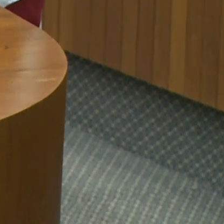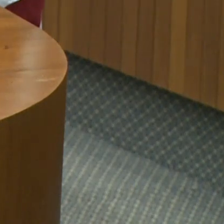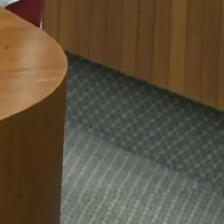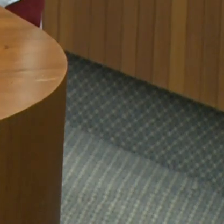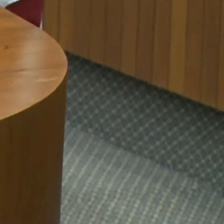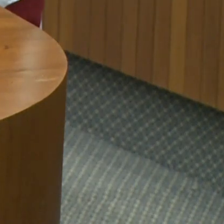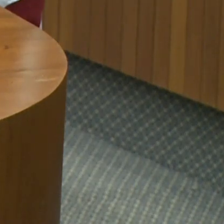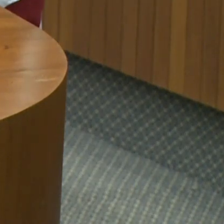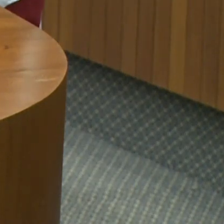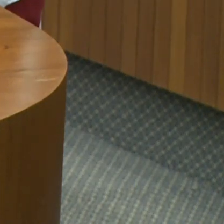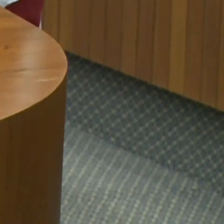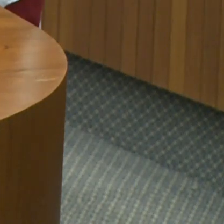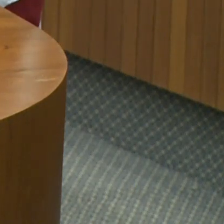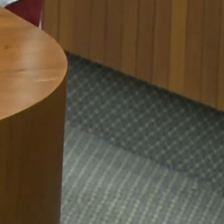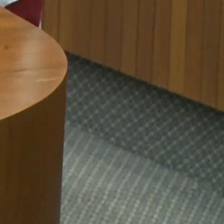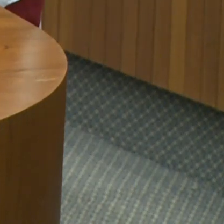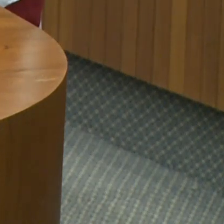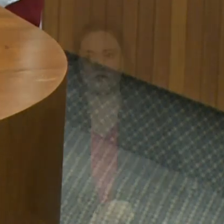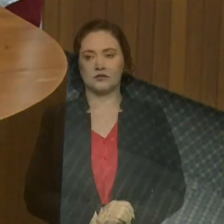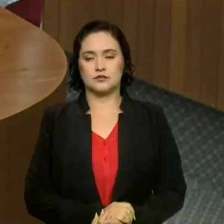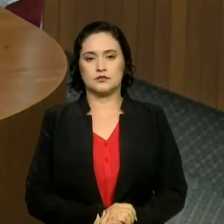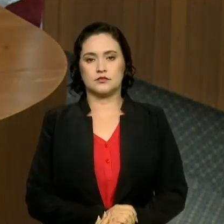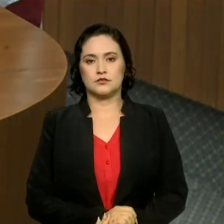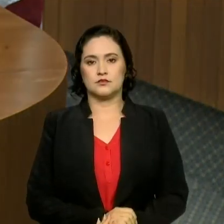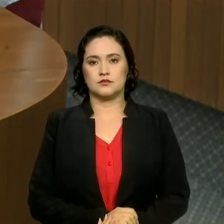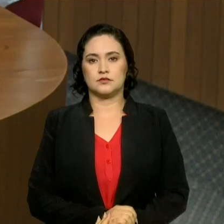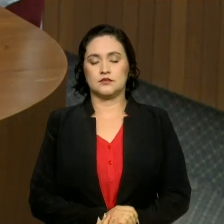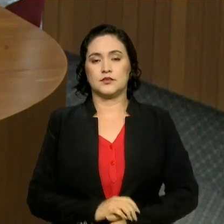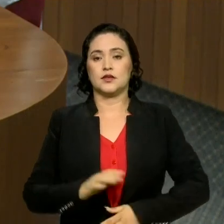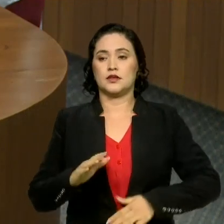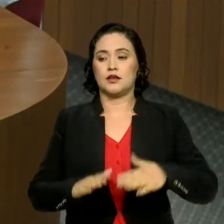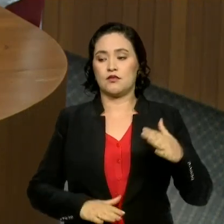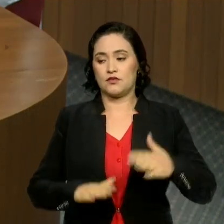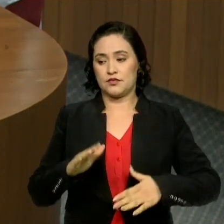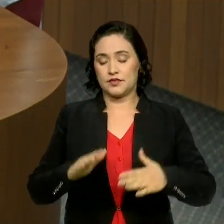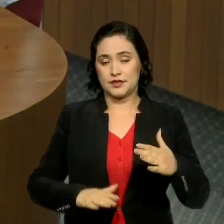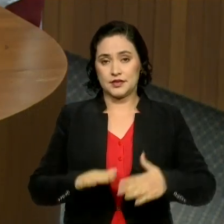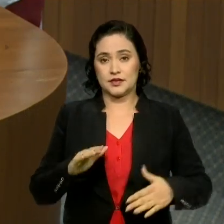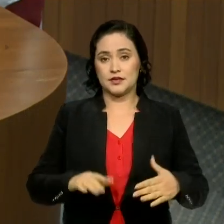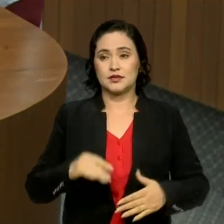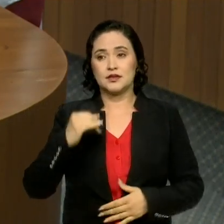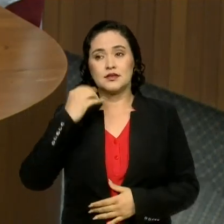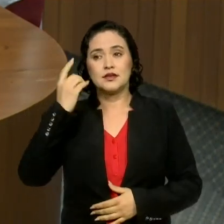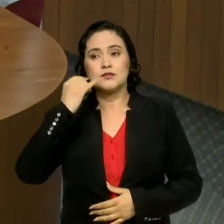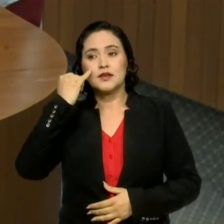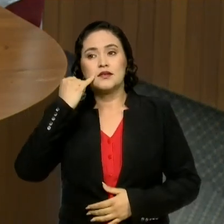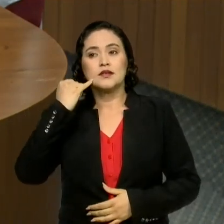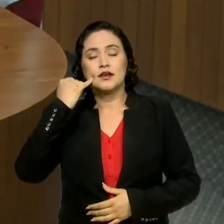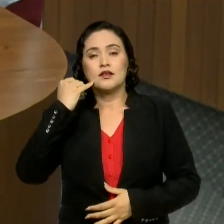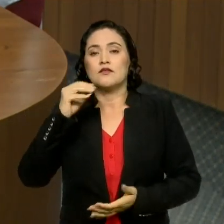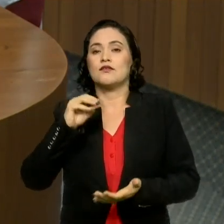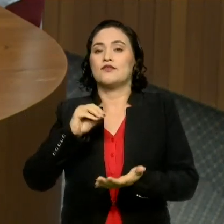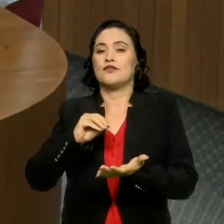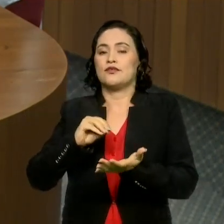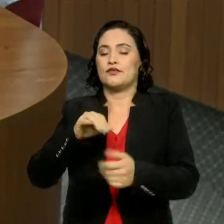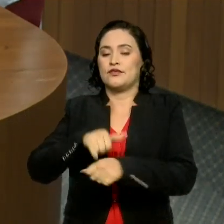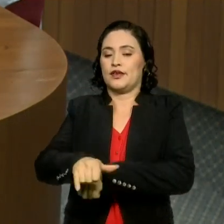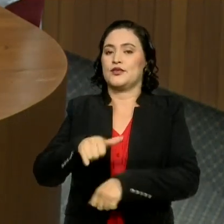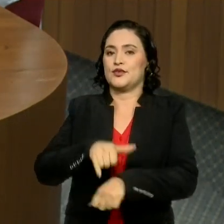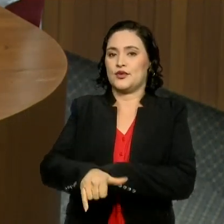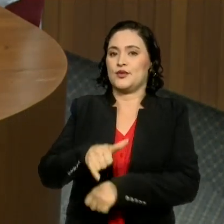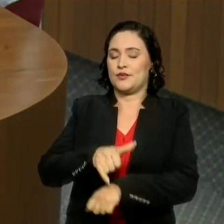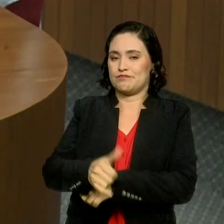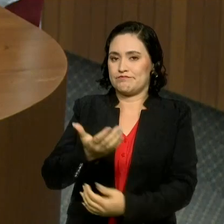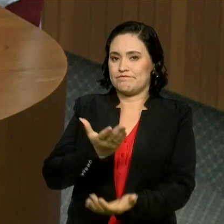aí, recebeu já sua carteirinha da OAB, é advogado como eu, recomendo aqui estudar um pouquinho mais